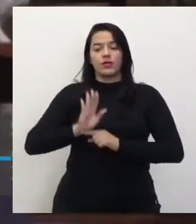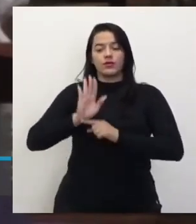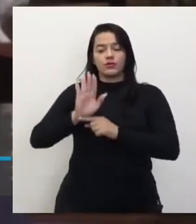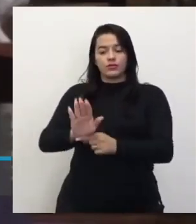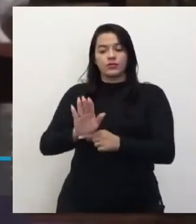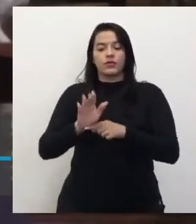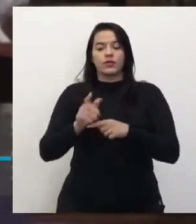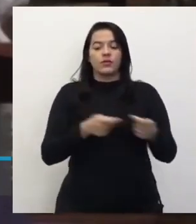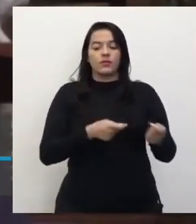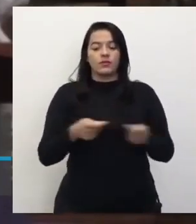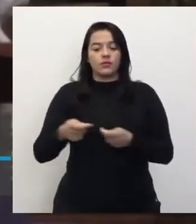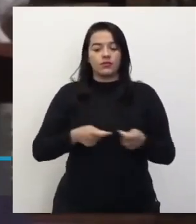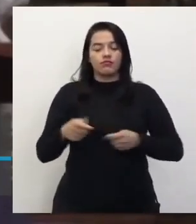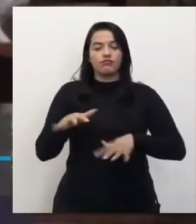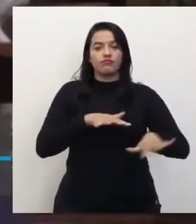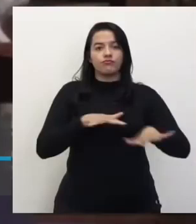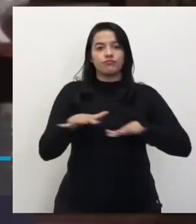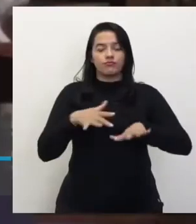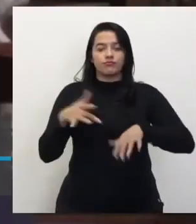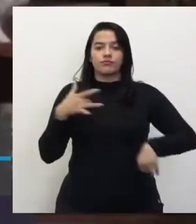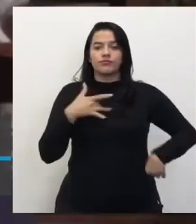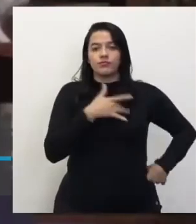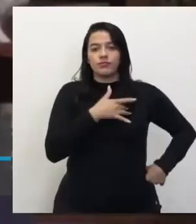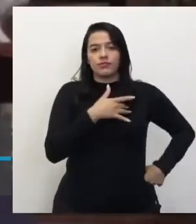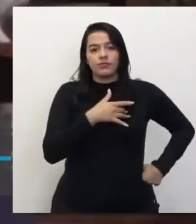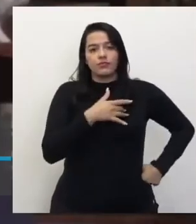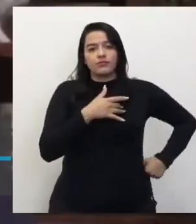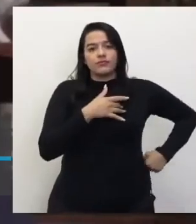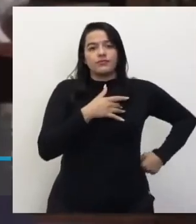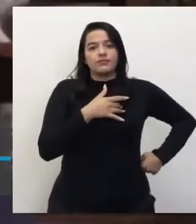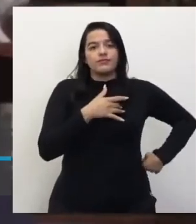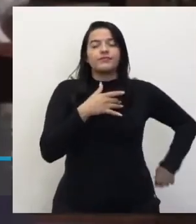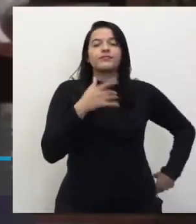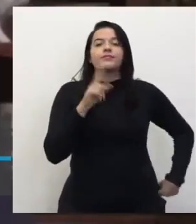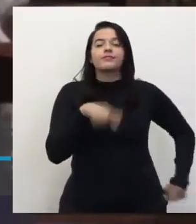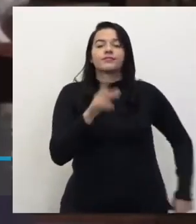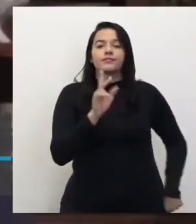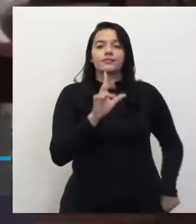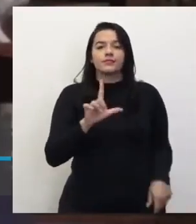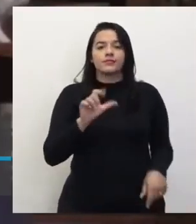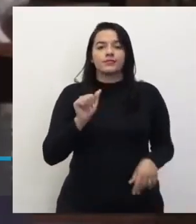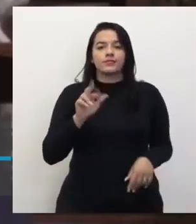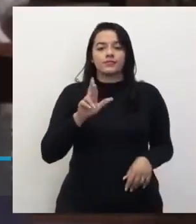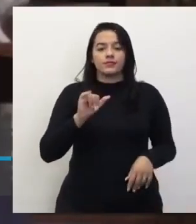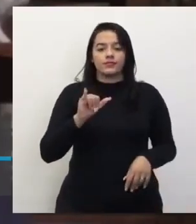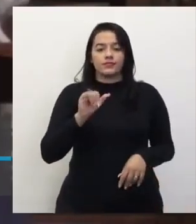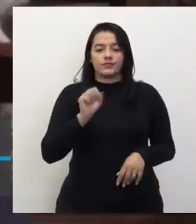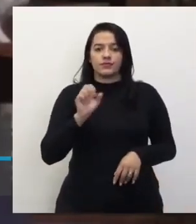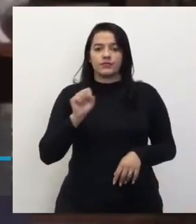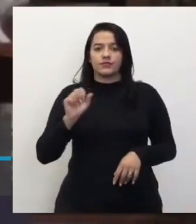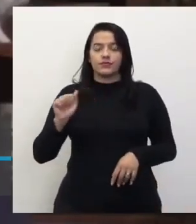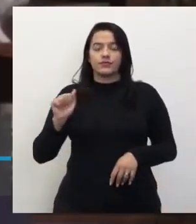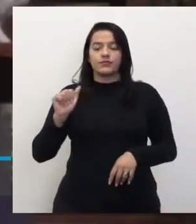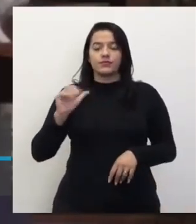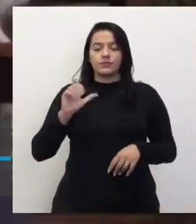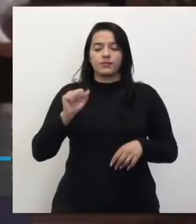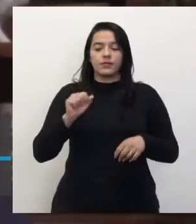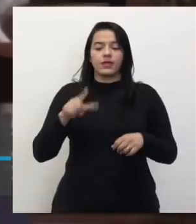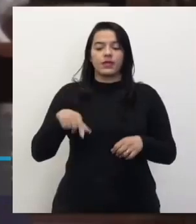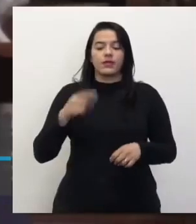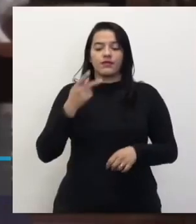na saúde. Olha. A Larissa, também de Itaquaquecetuba, ela também falou que era